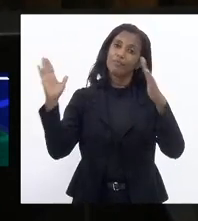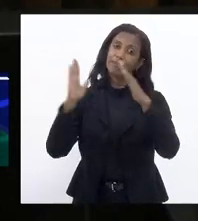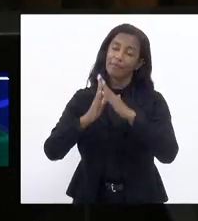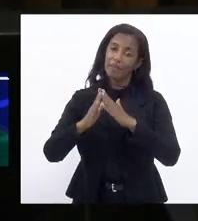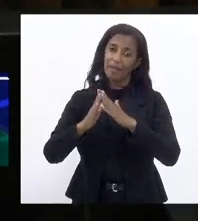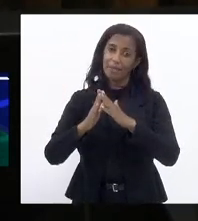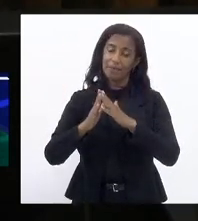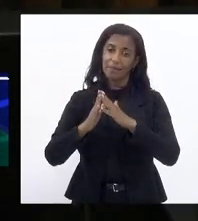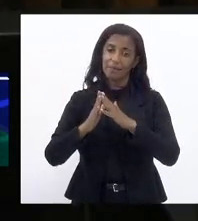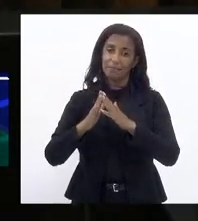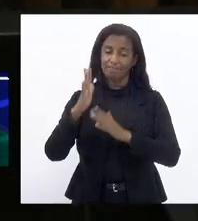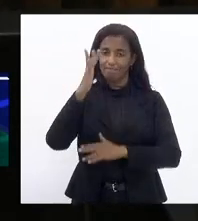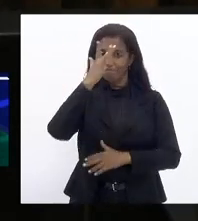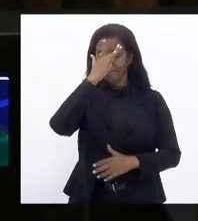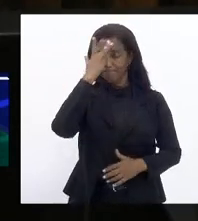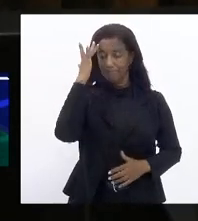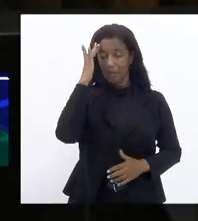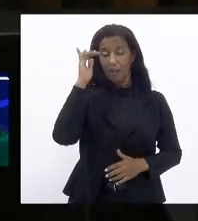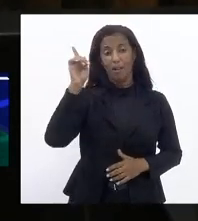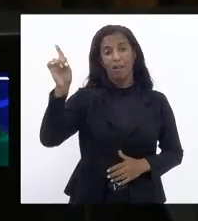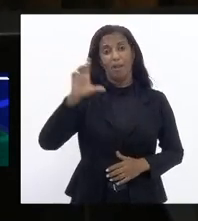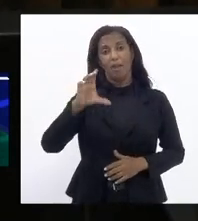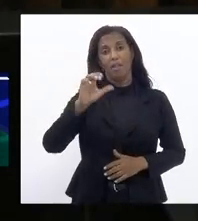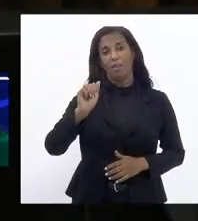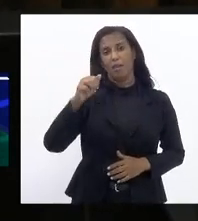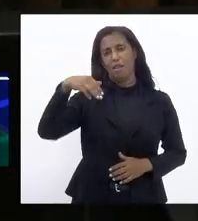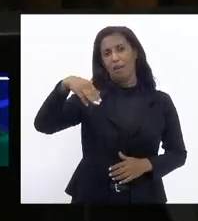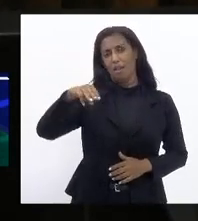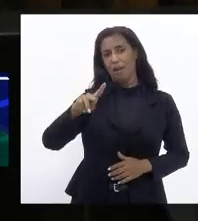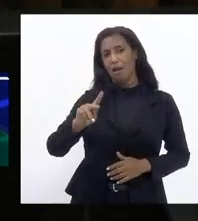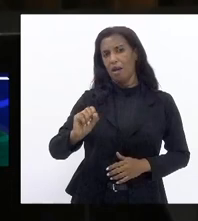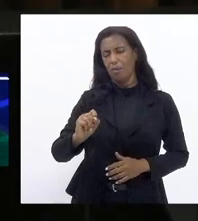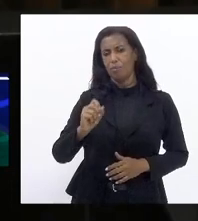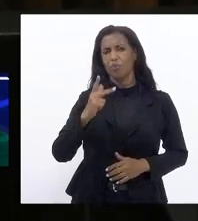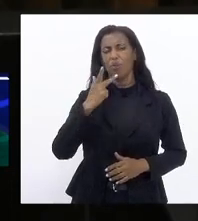habitação. E ao me referir a Campos, eu cito